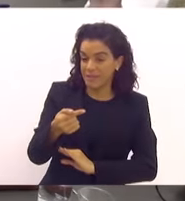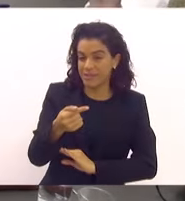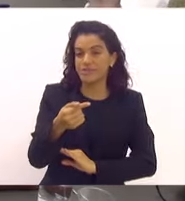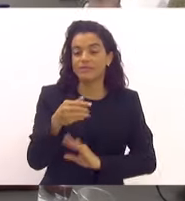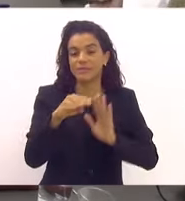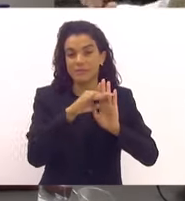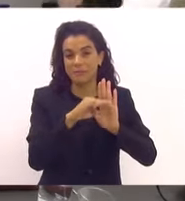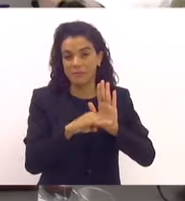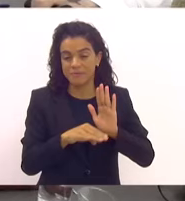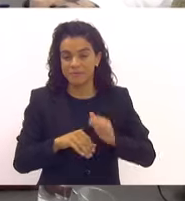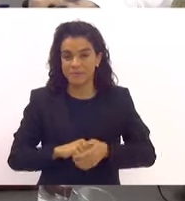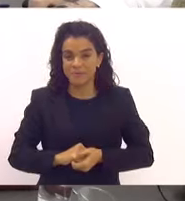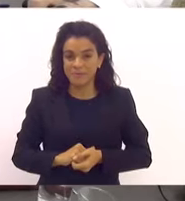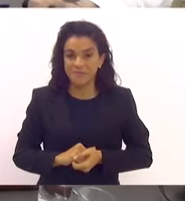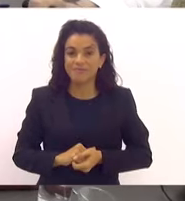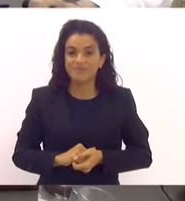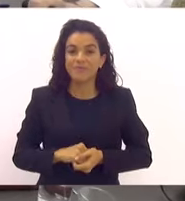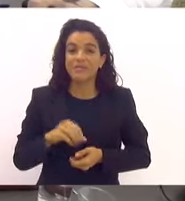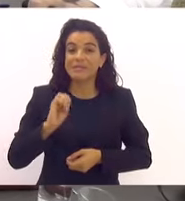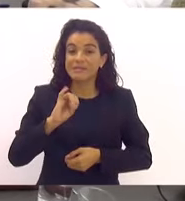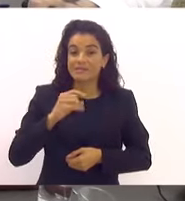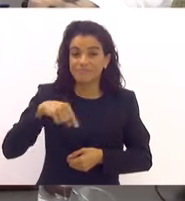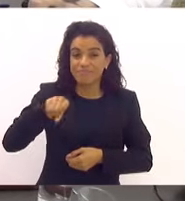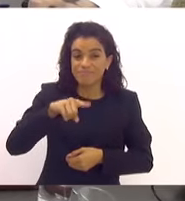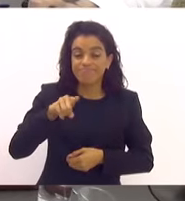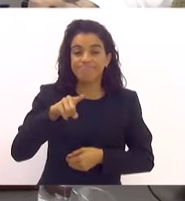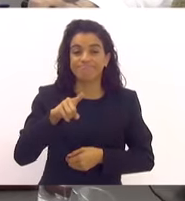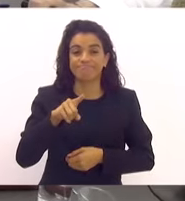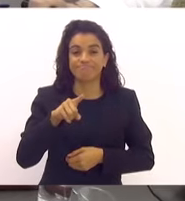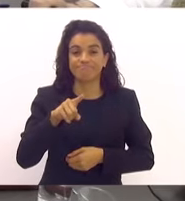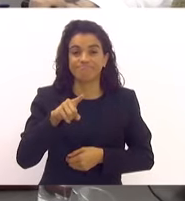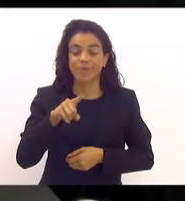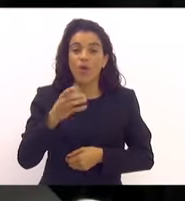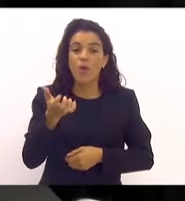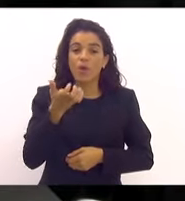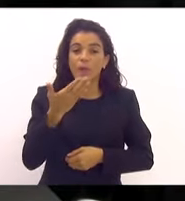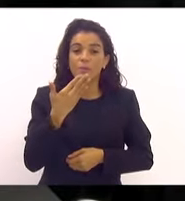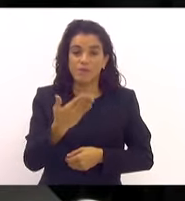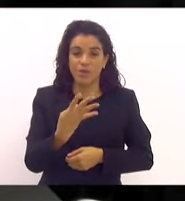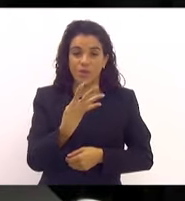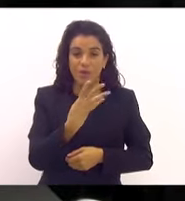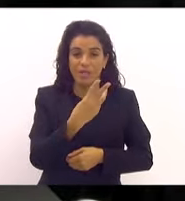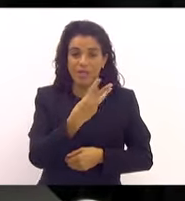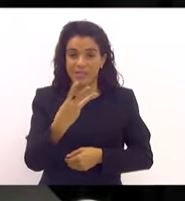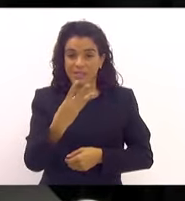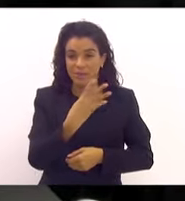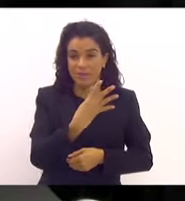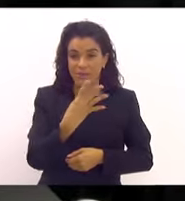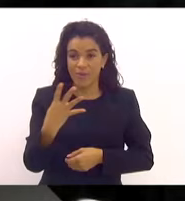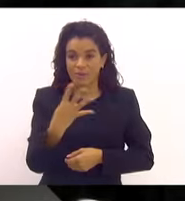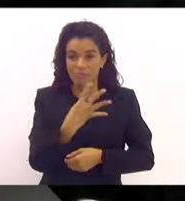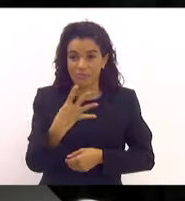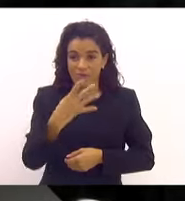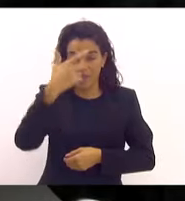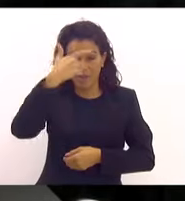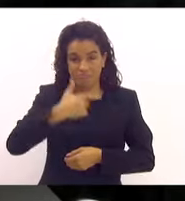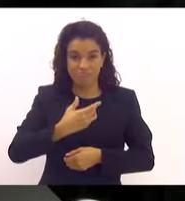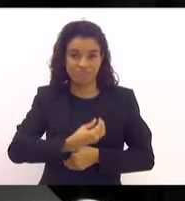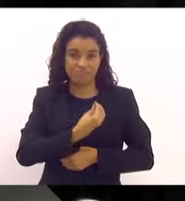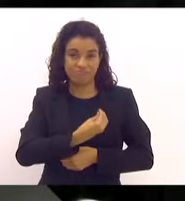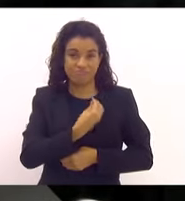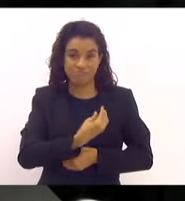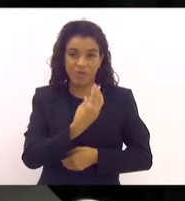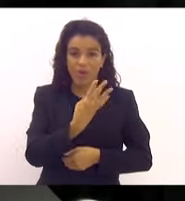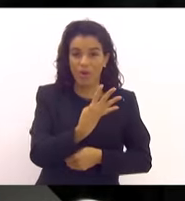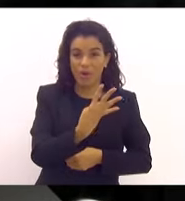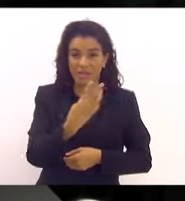da pauta. Isso. Presidente, se Vossa Deputada Excelência Verônica. Me permitir, eu queria pedir o 43 e o 44, aproveitando que eu estou aqui. Tá